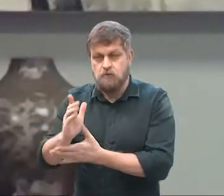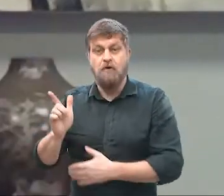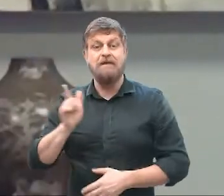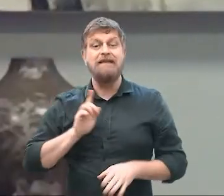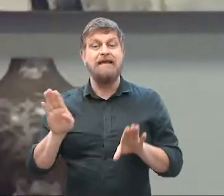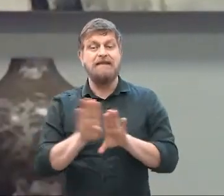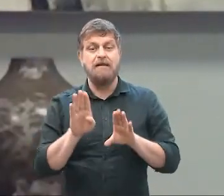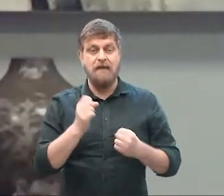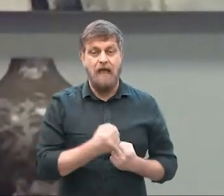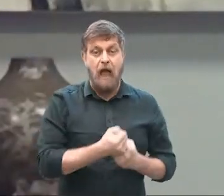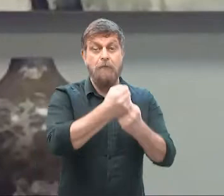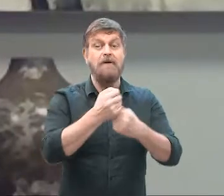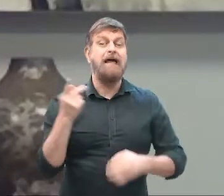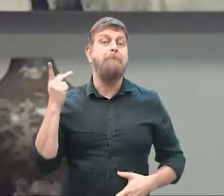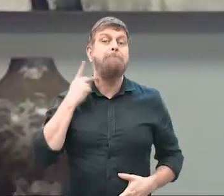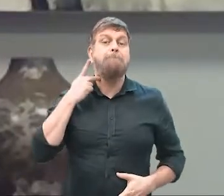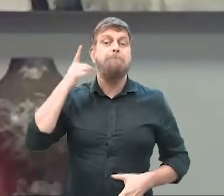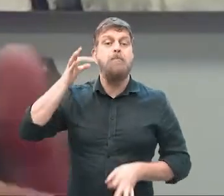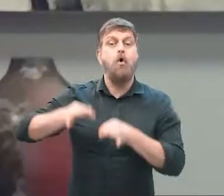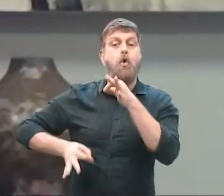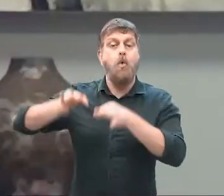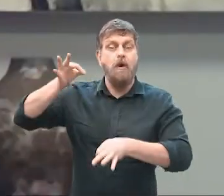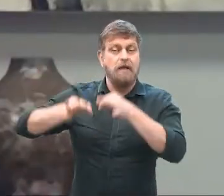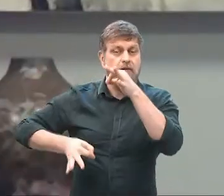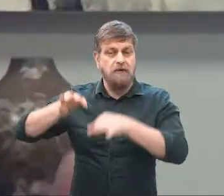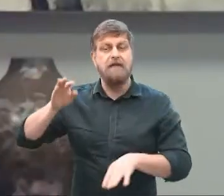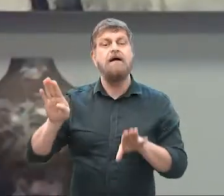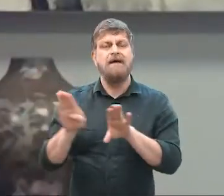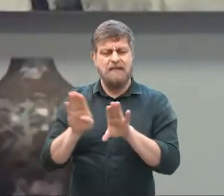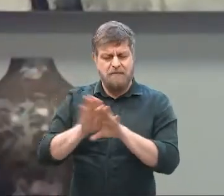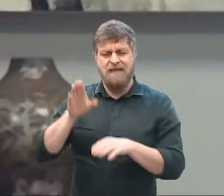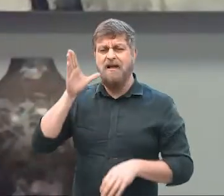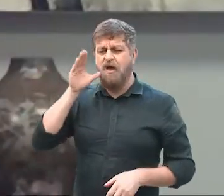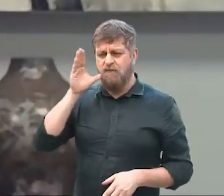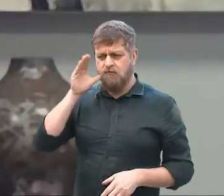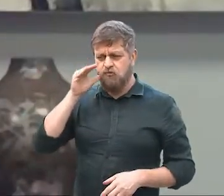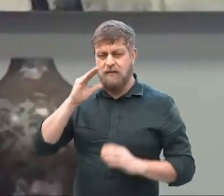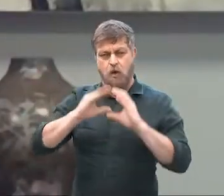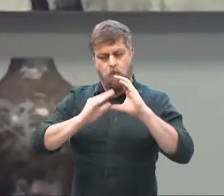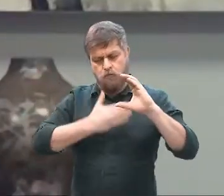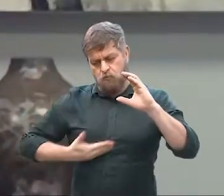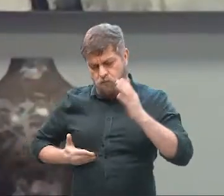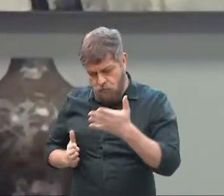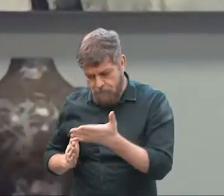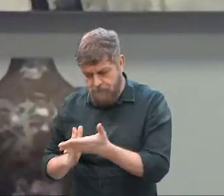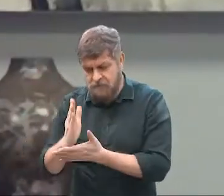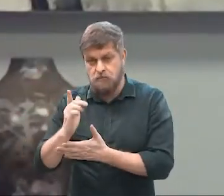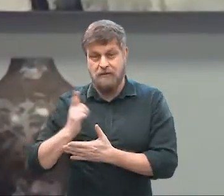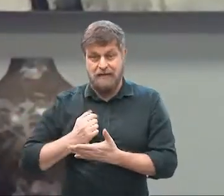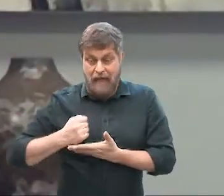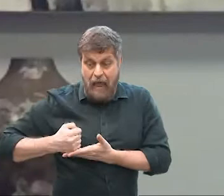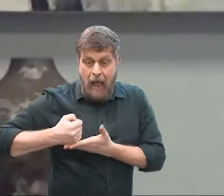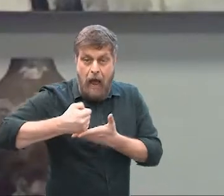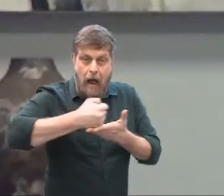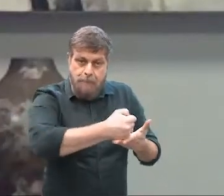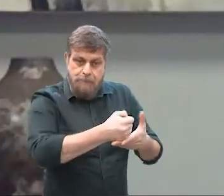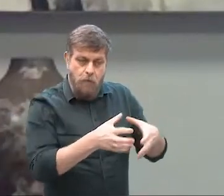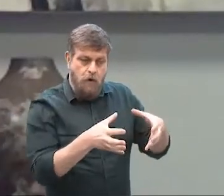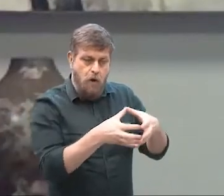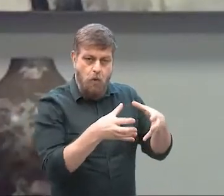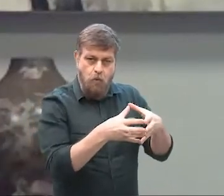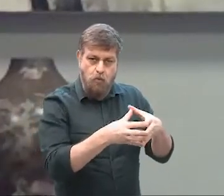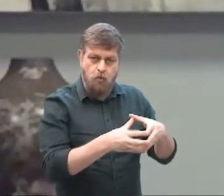o apoio da procuradoria, que são também pessoas técnicas, concursadas, que prestam um auxílio